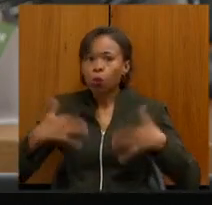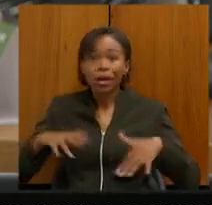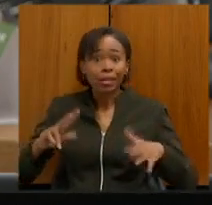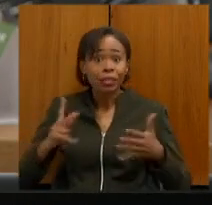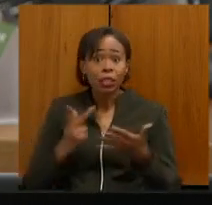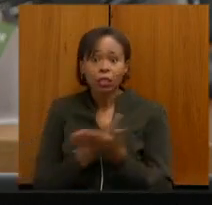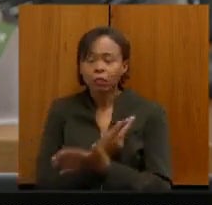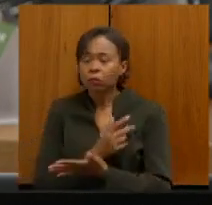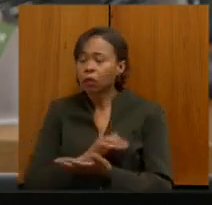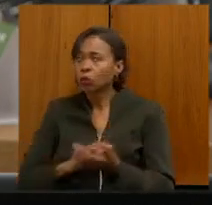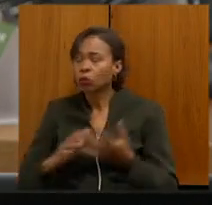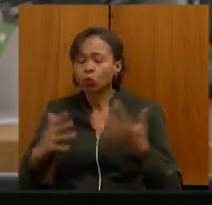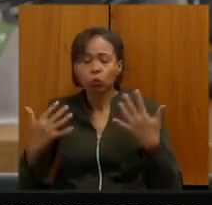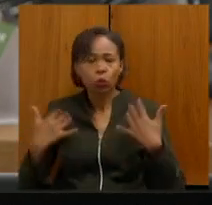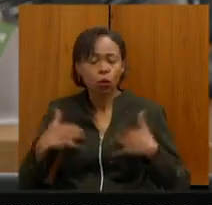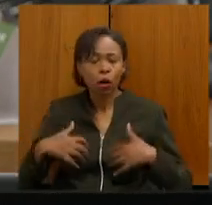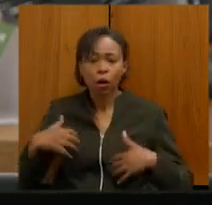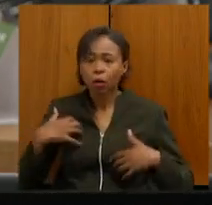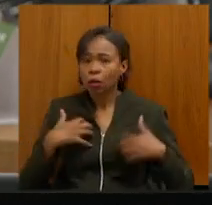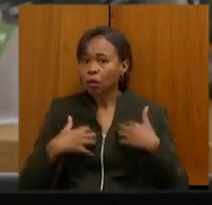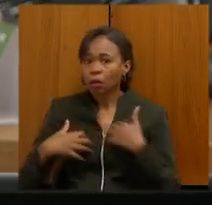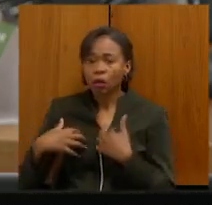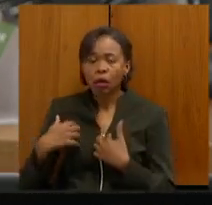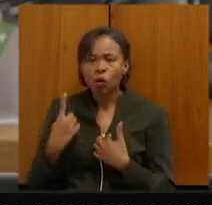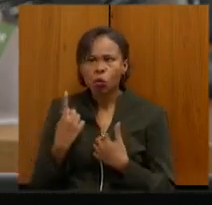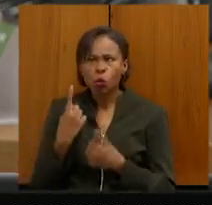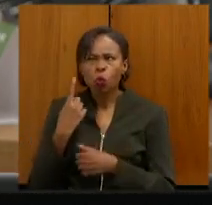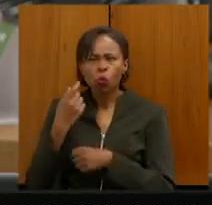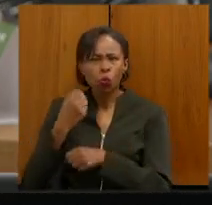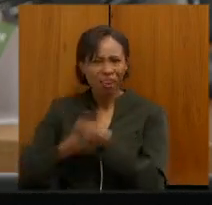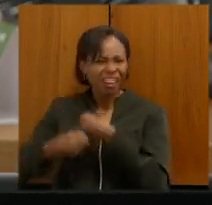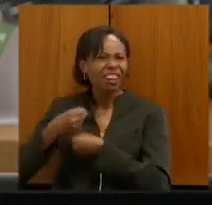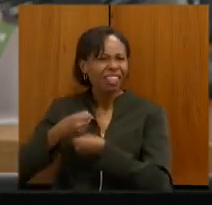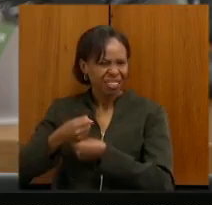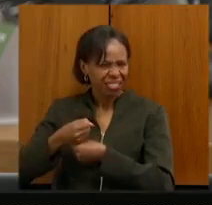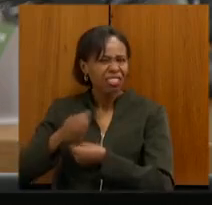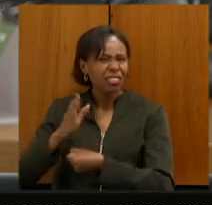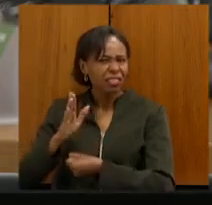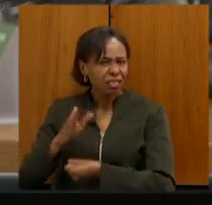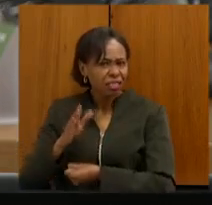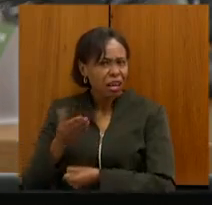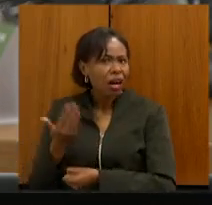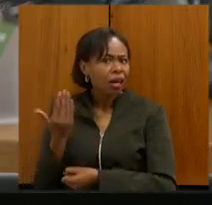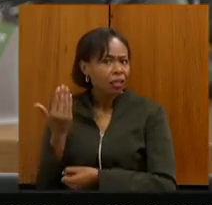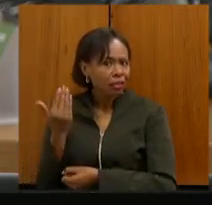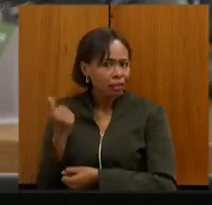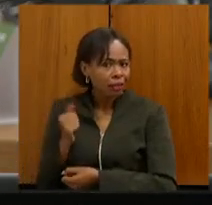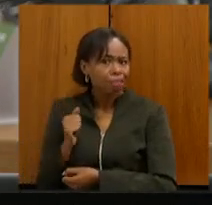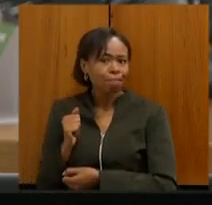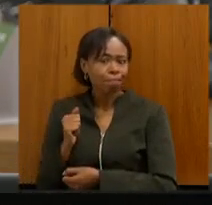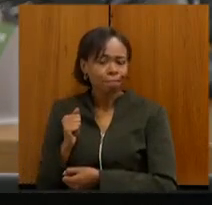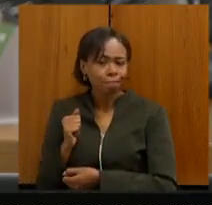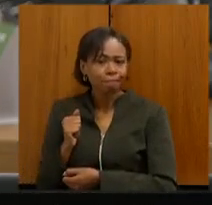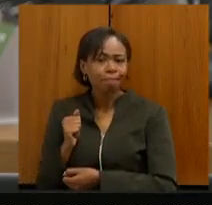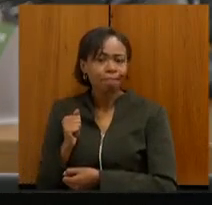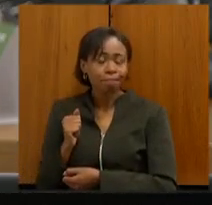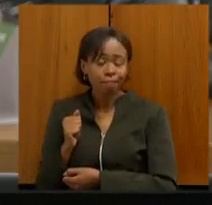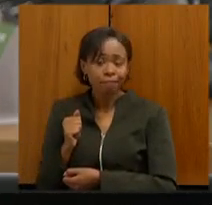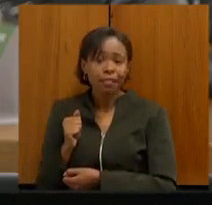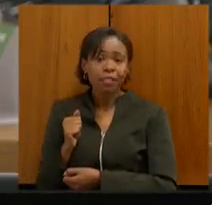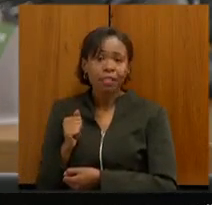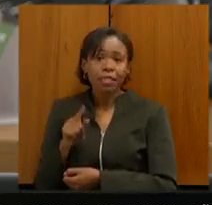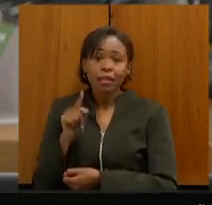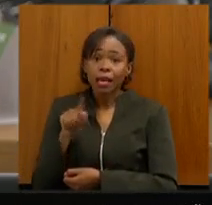resiste Dias gente aqueles dias fez um ano e pouco né nossa assim e é